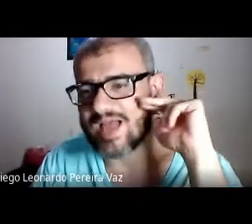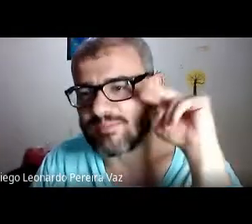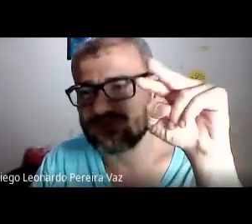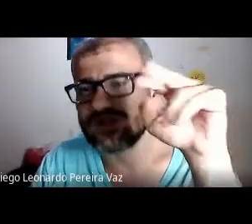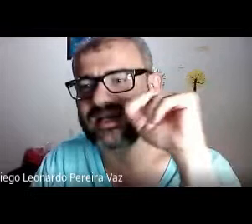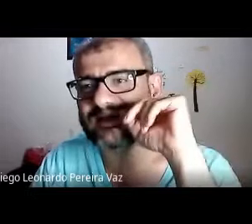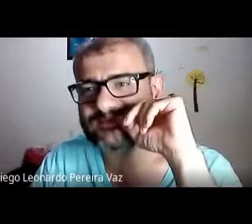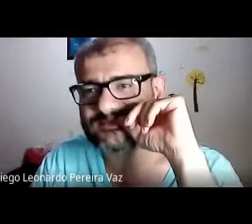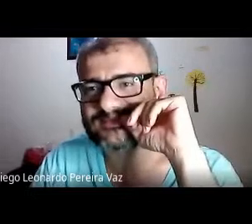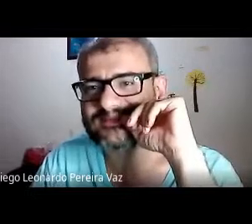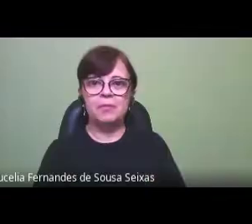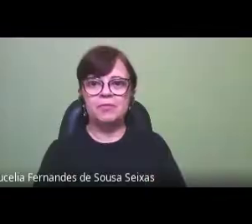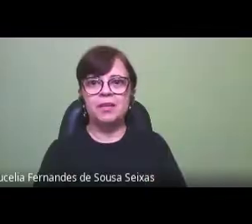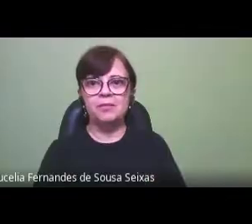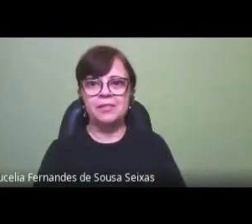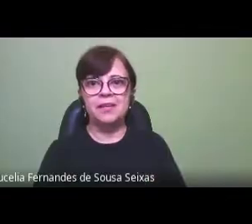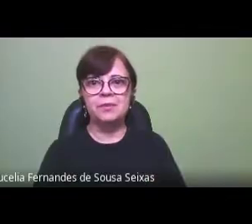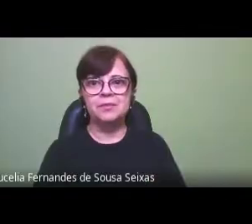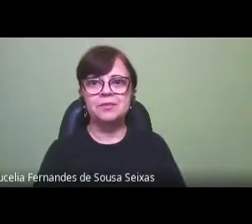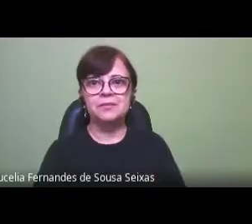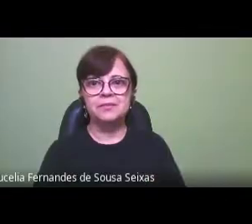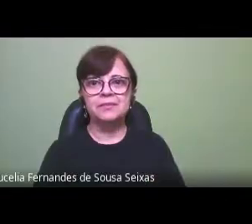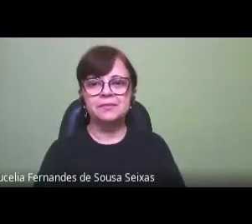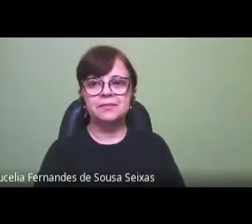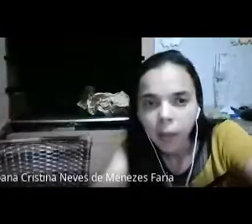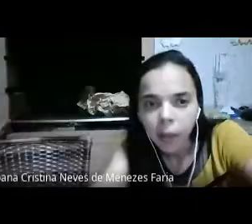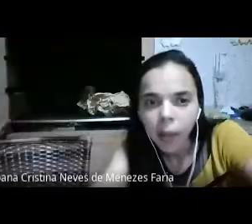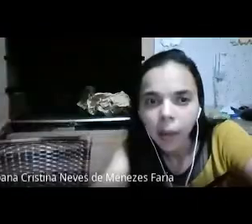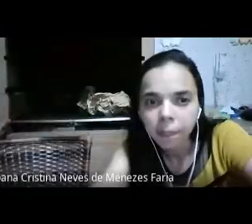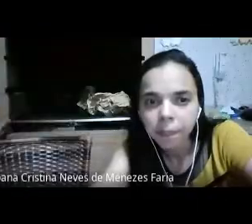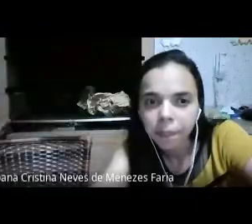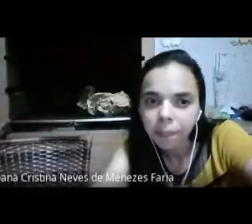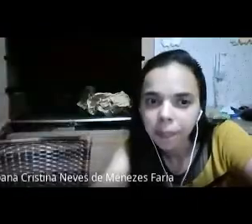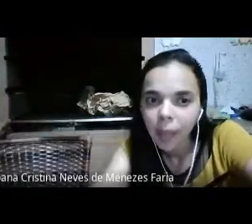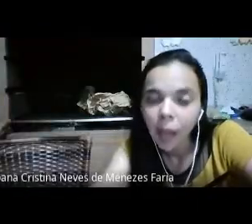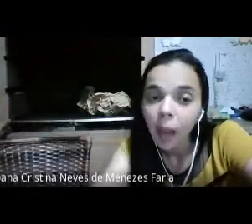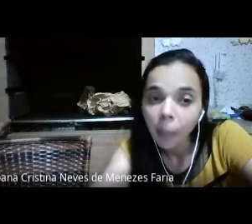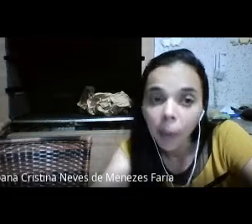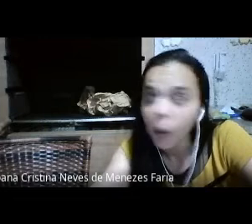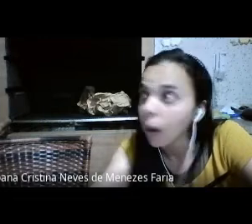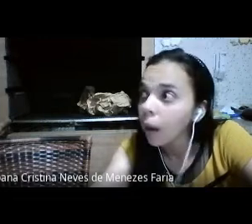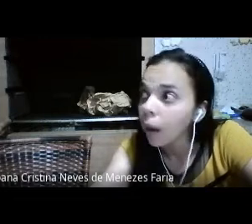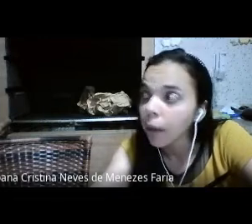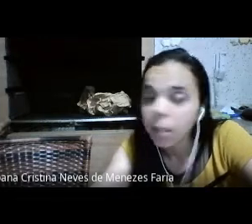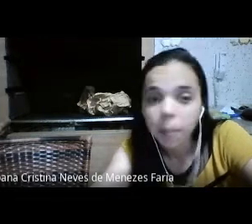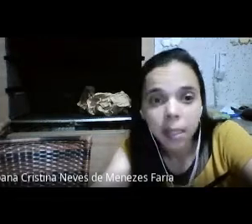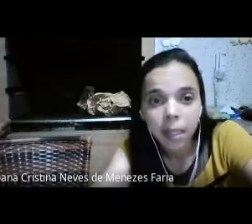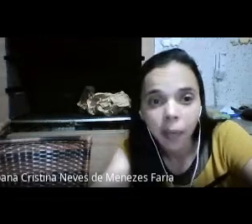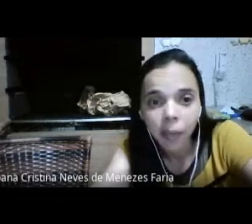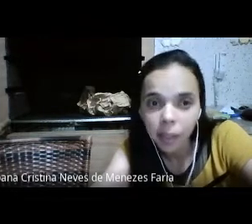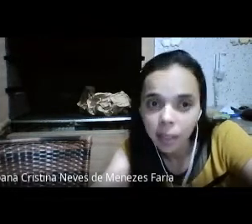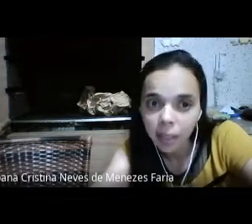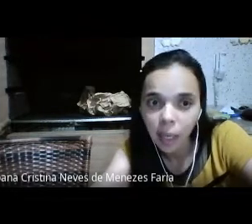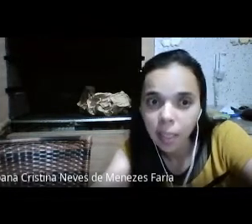Dá para ver? Dá para ver o desenho? Dá. Bom, a